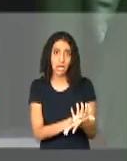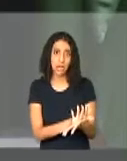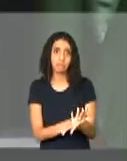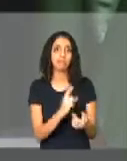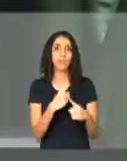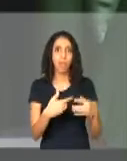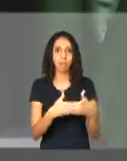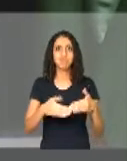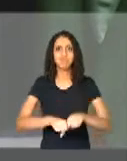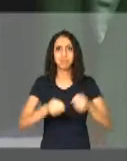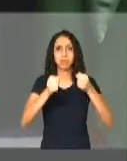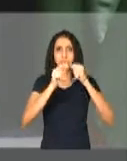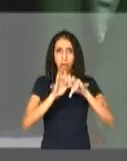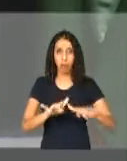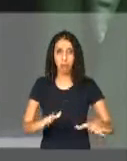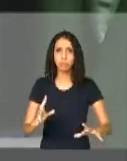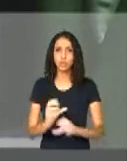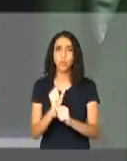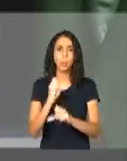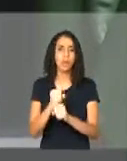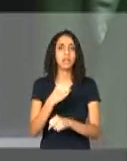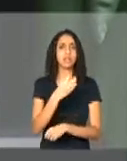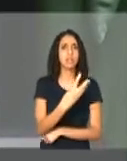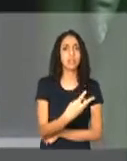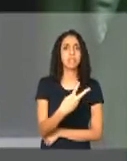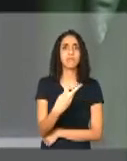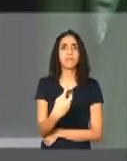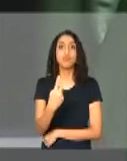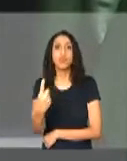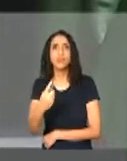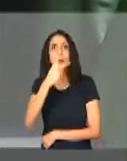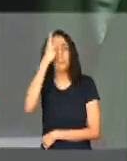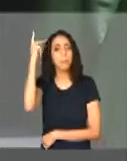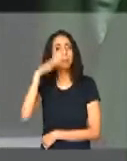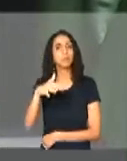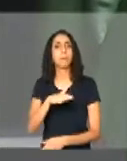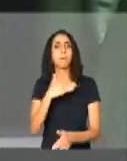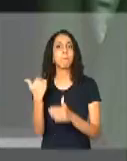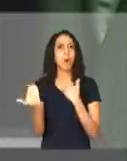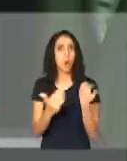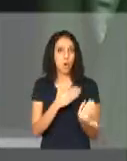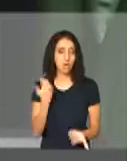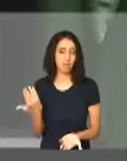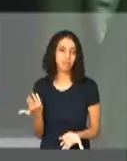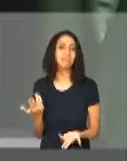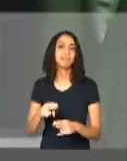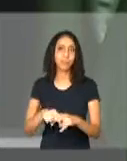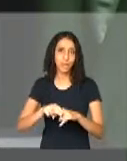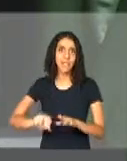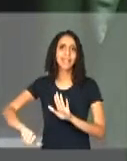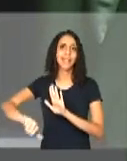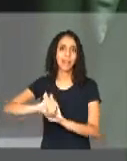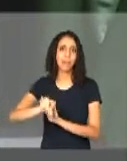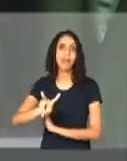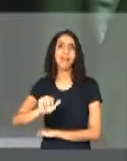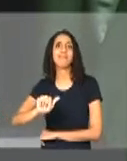da barragem, totalizando 321 pessoas mortas pelo crime cometido pela